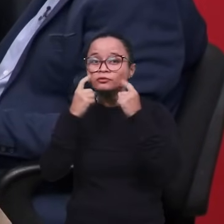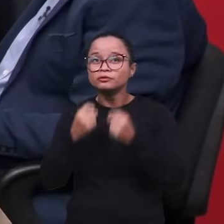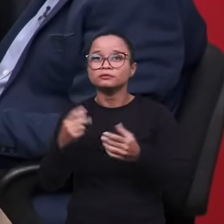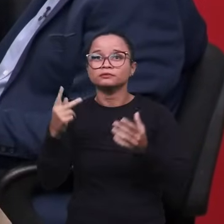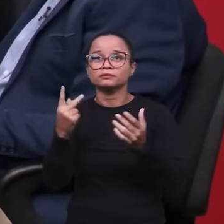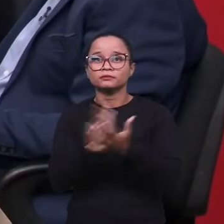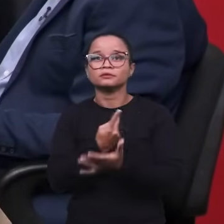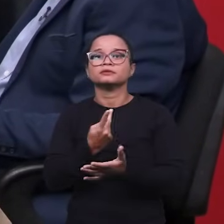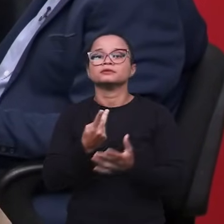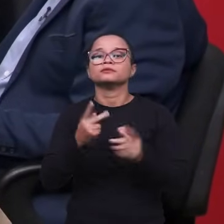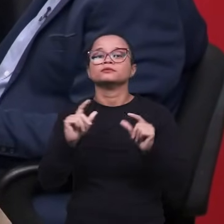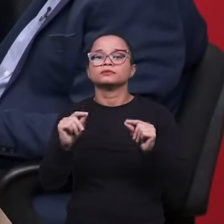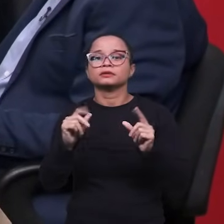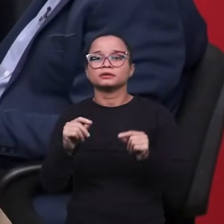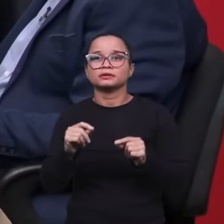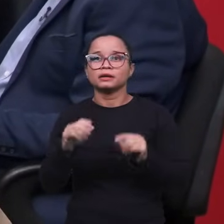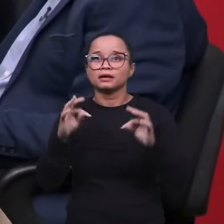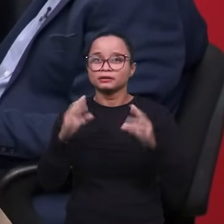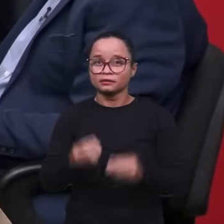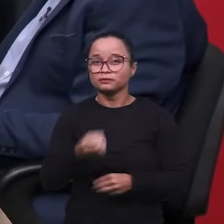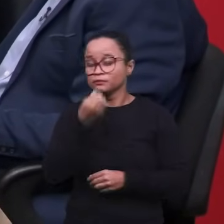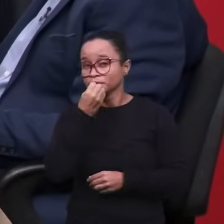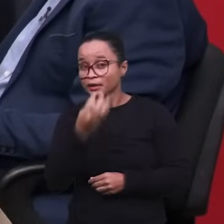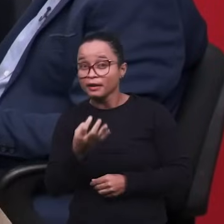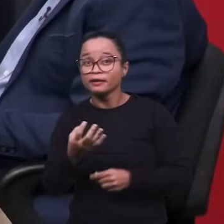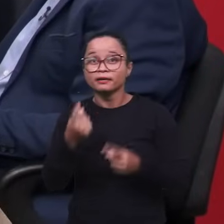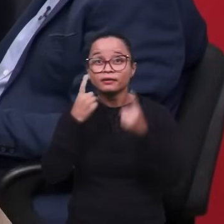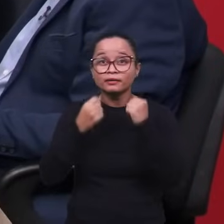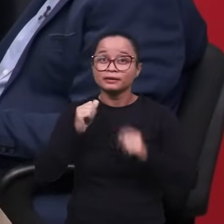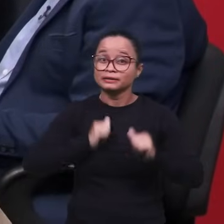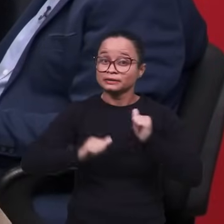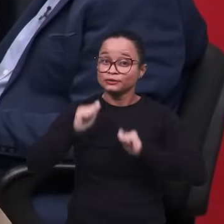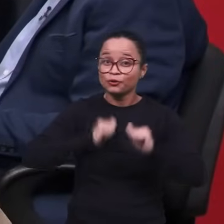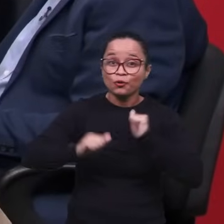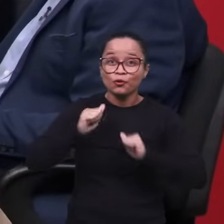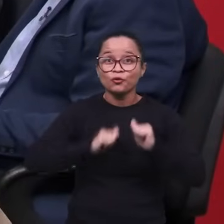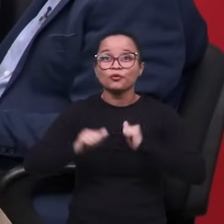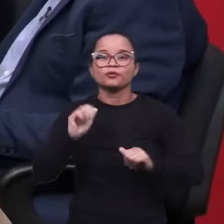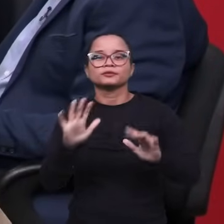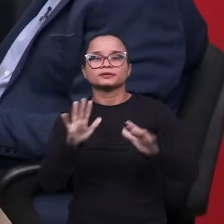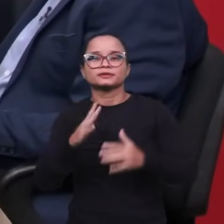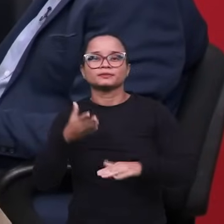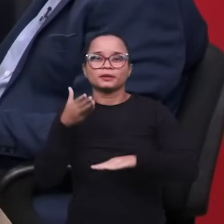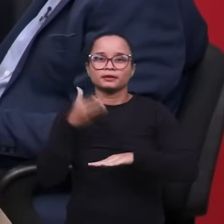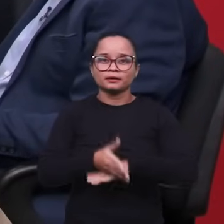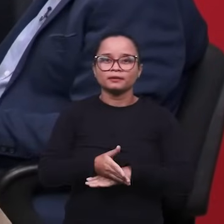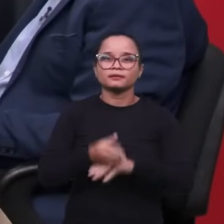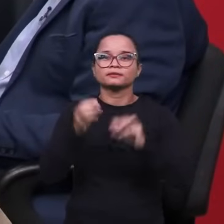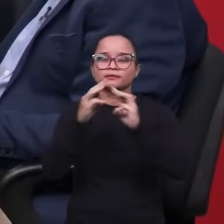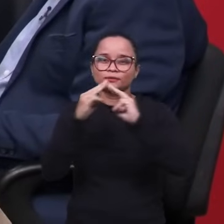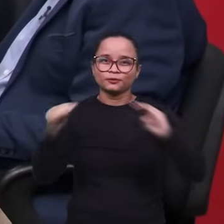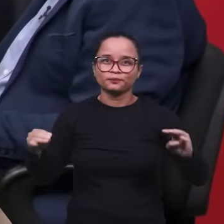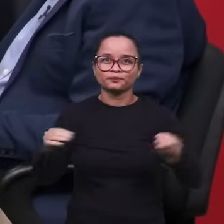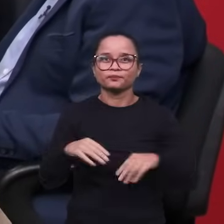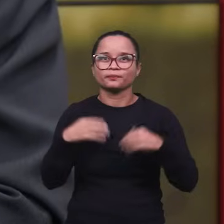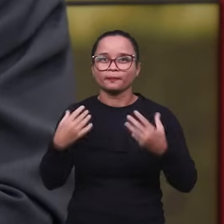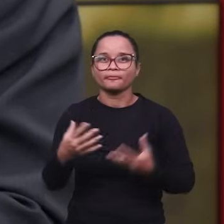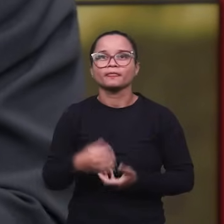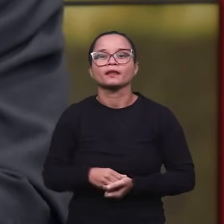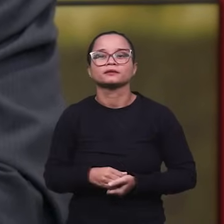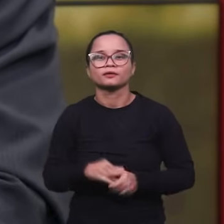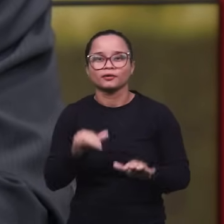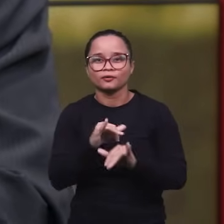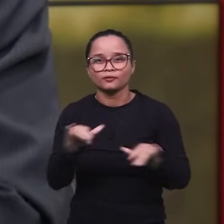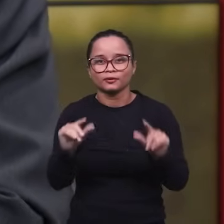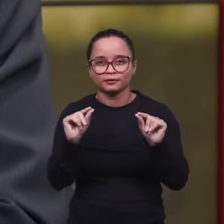o que aconteceu com vocês? Nada, tá tudo bem, tá tudo certinho, porque eu estava em pé, ansioso, em pé na frente do ônibus para entrar no Manaim. Então,